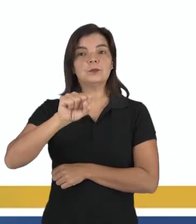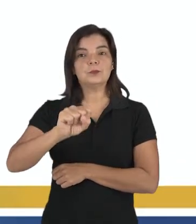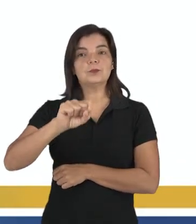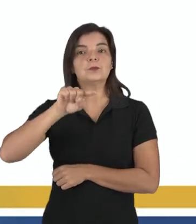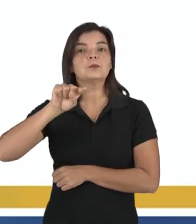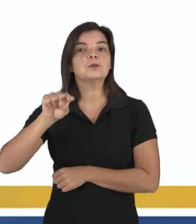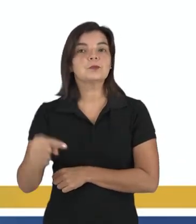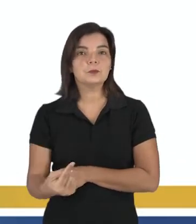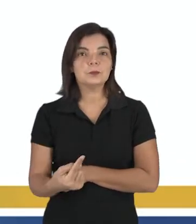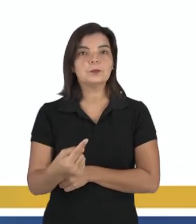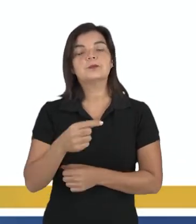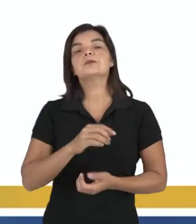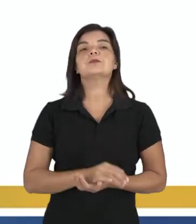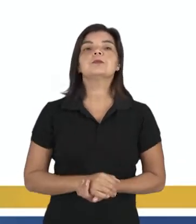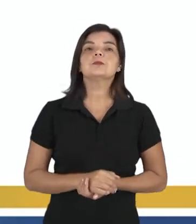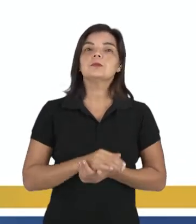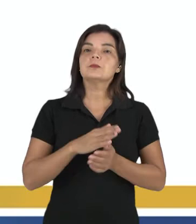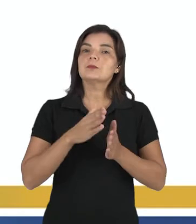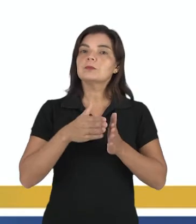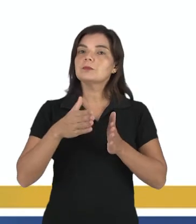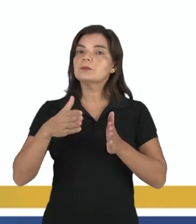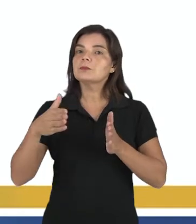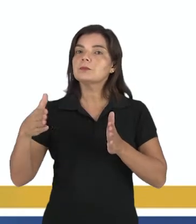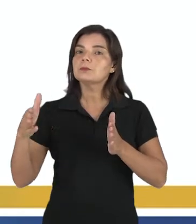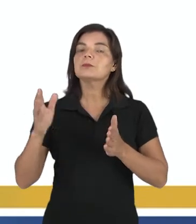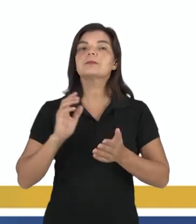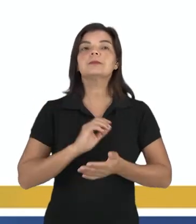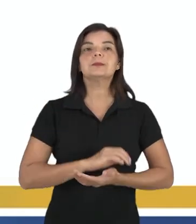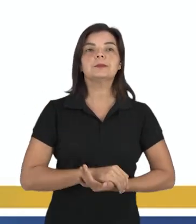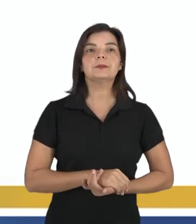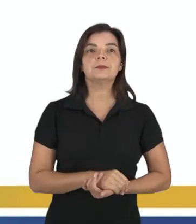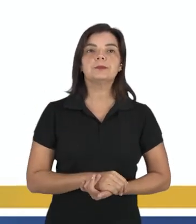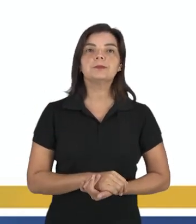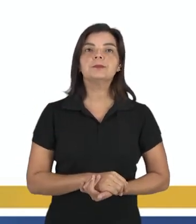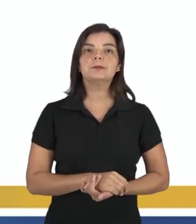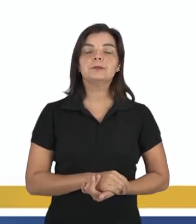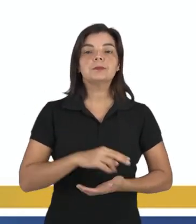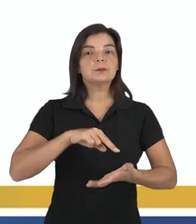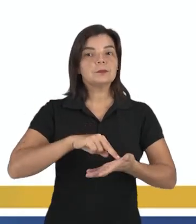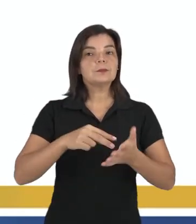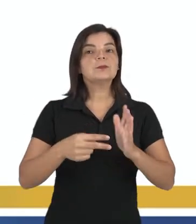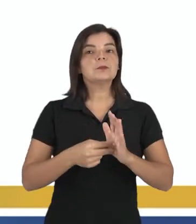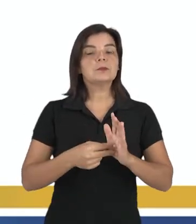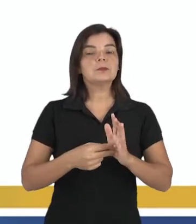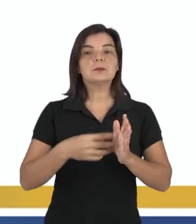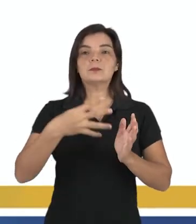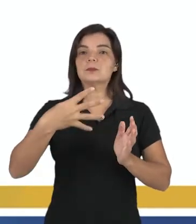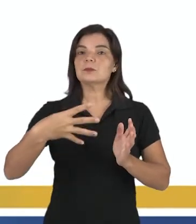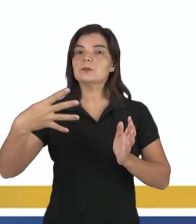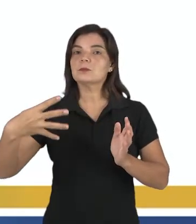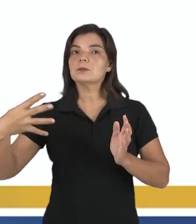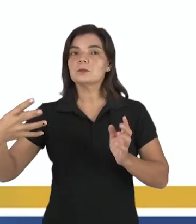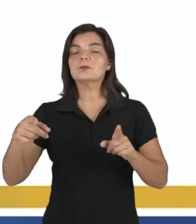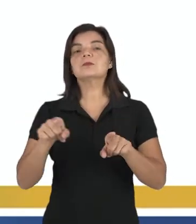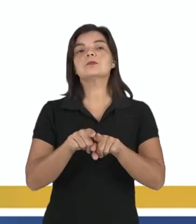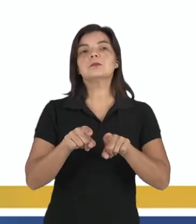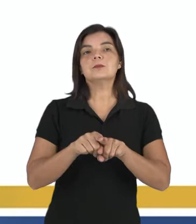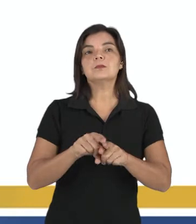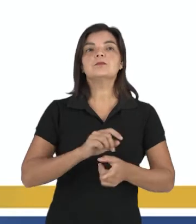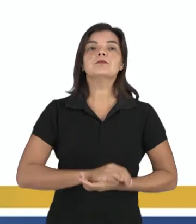juro igual a 8.000, e aí, sucessivamente, ou seja, ela vai para o enésimo